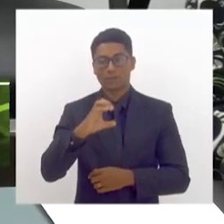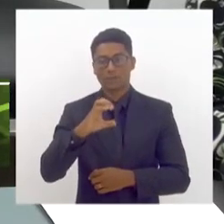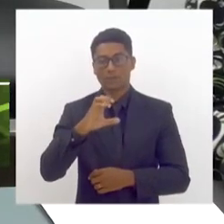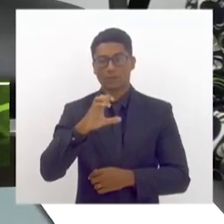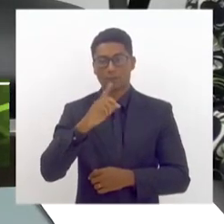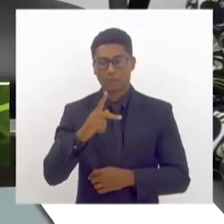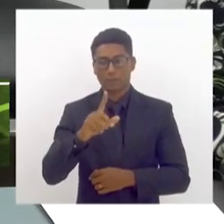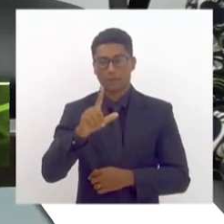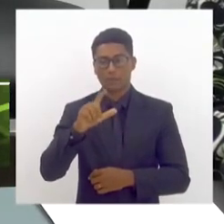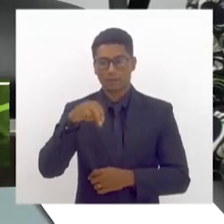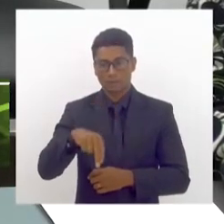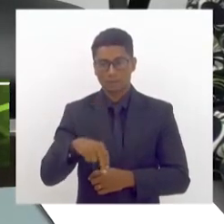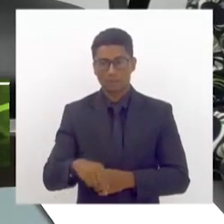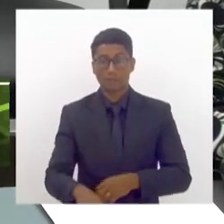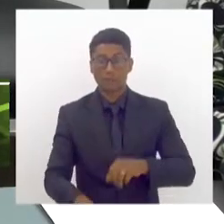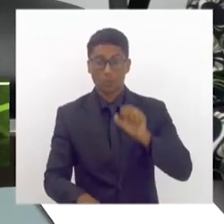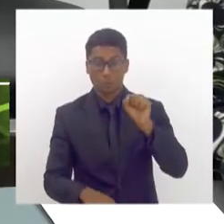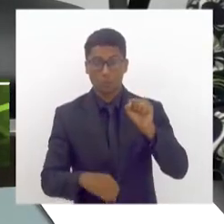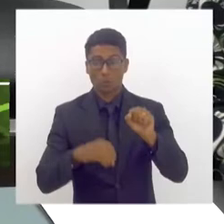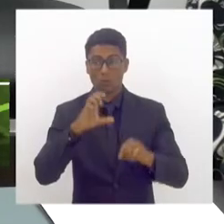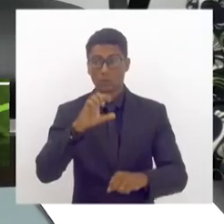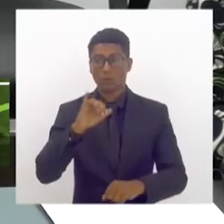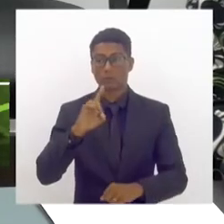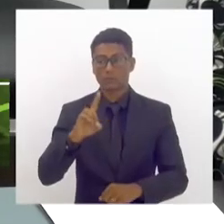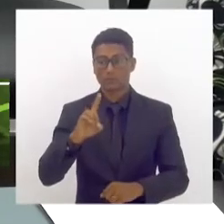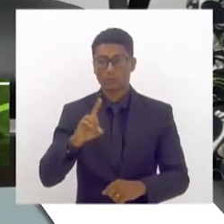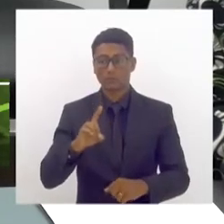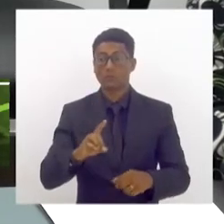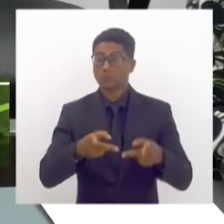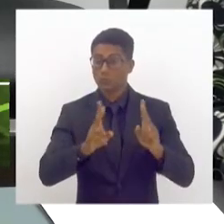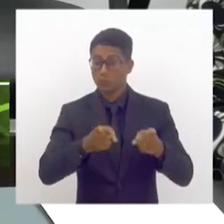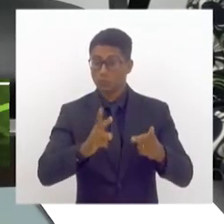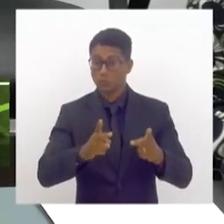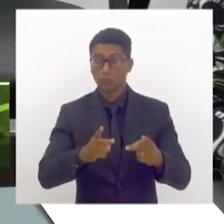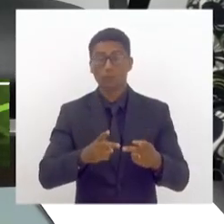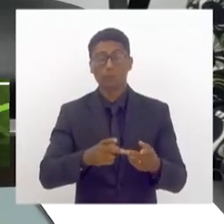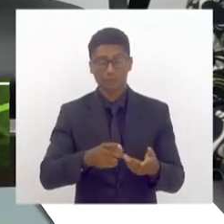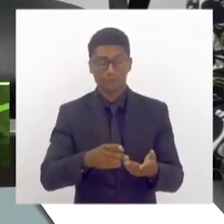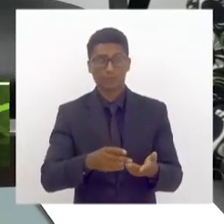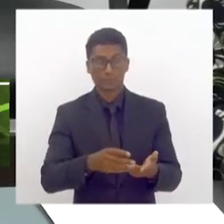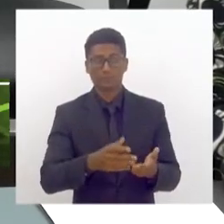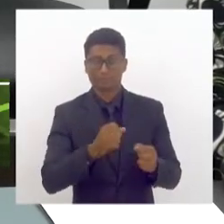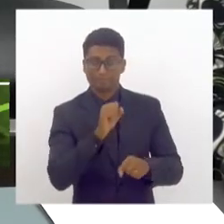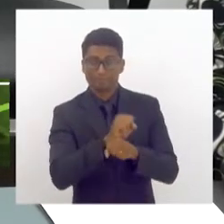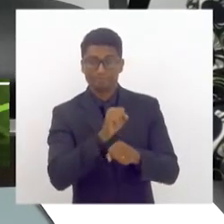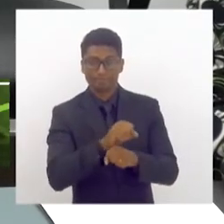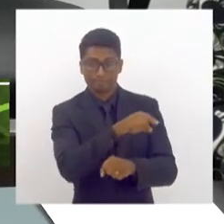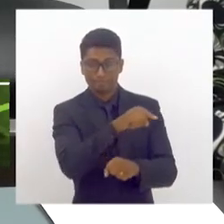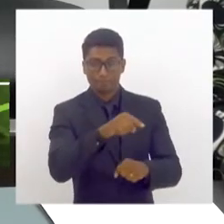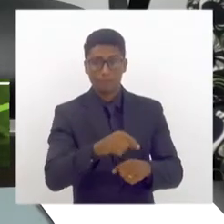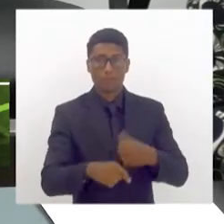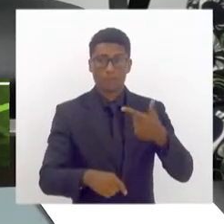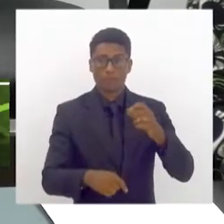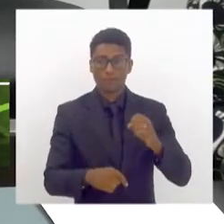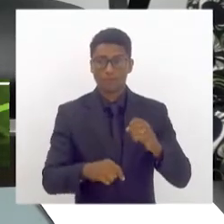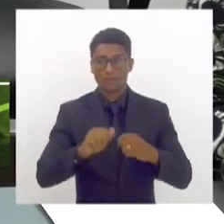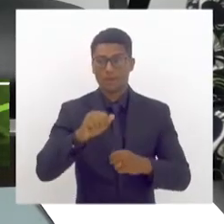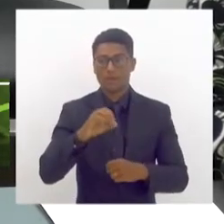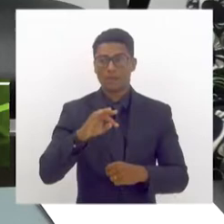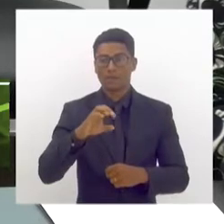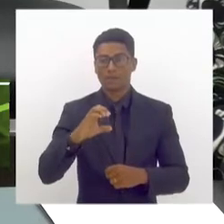na CID. Continuam em exigência hoje, aguardando o cumprimento das instituições. 20 na STEC, 10 na